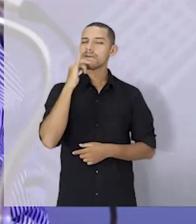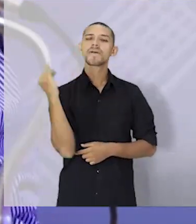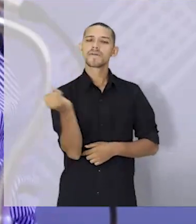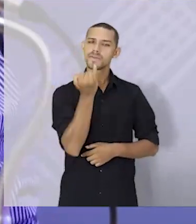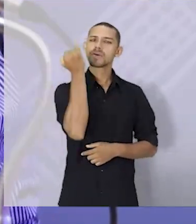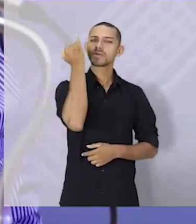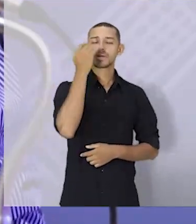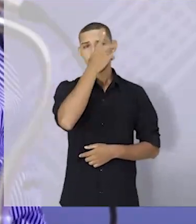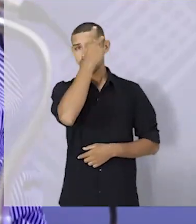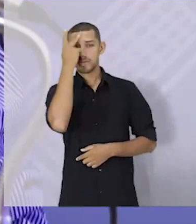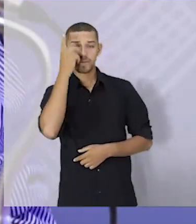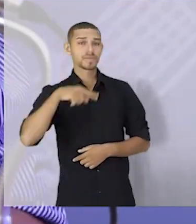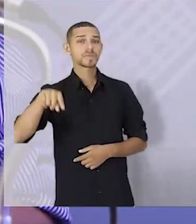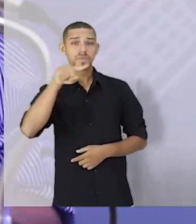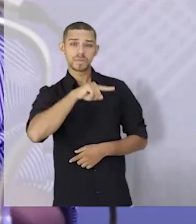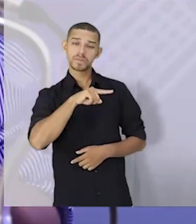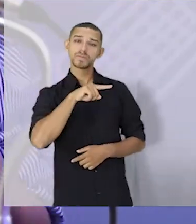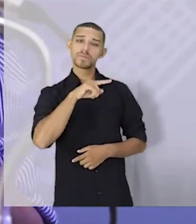que as pessoas